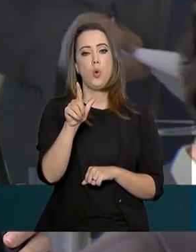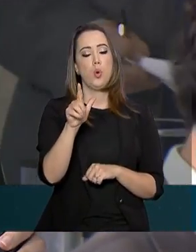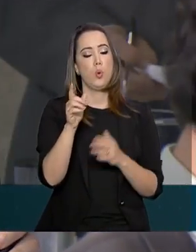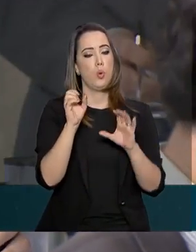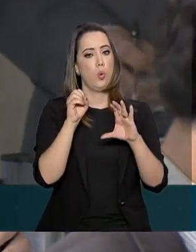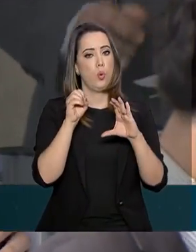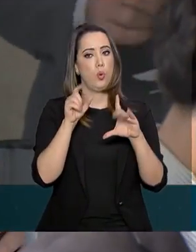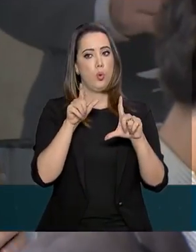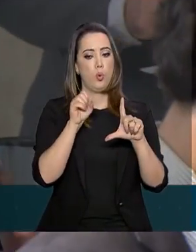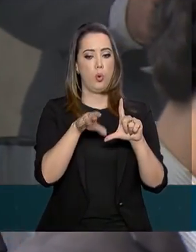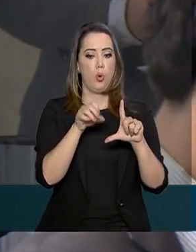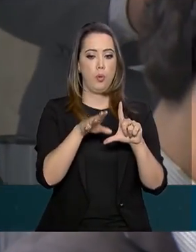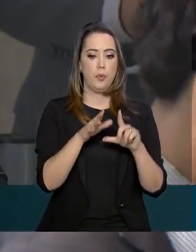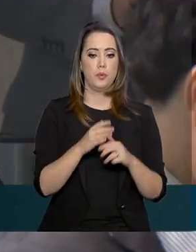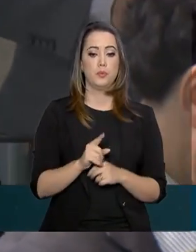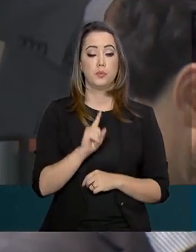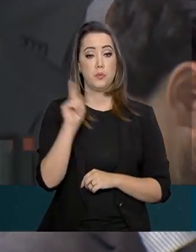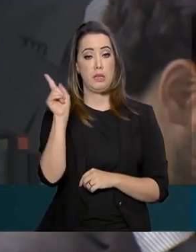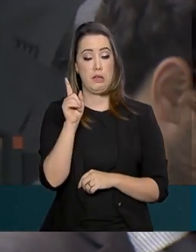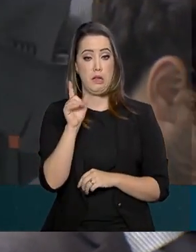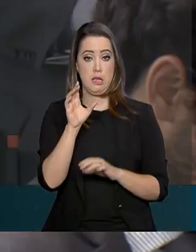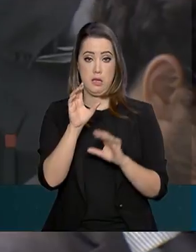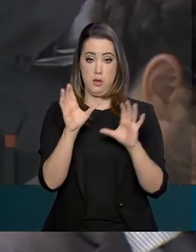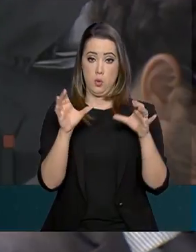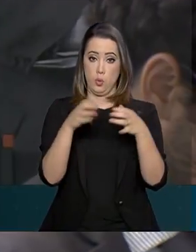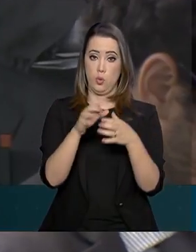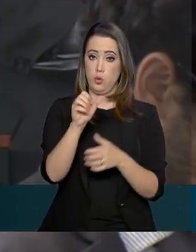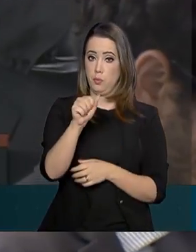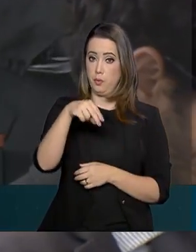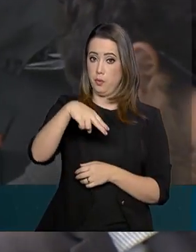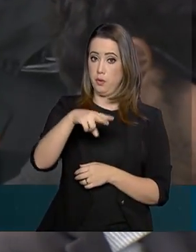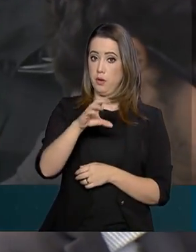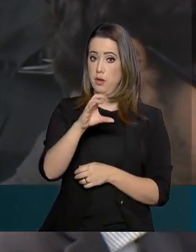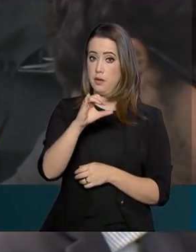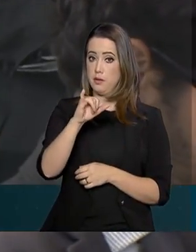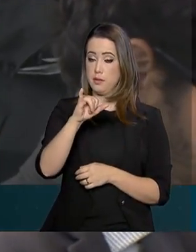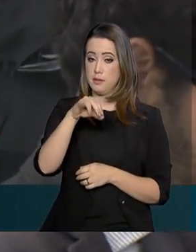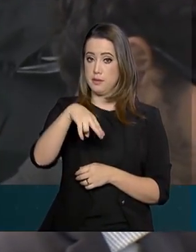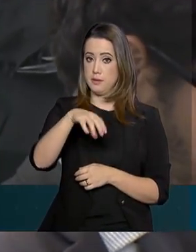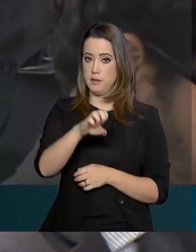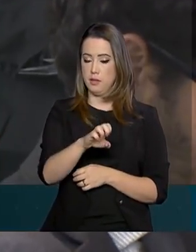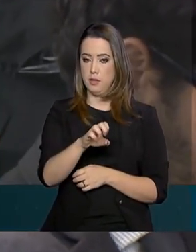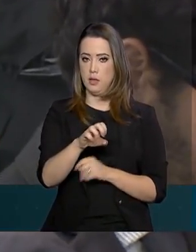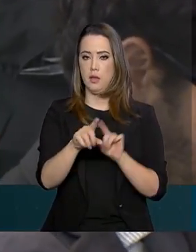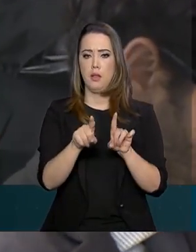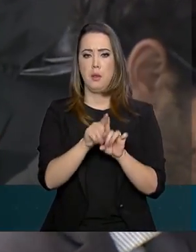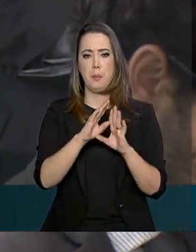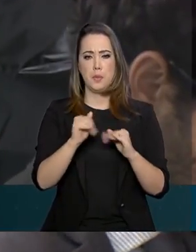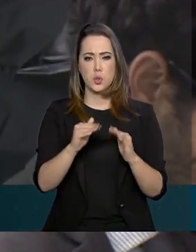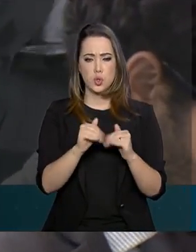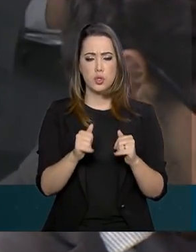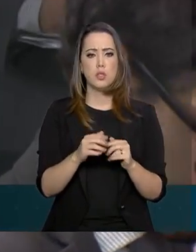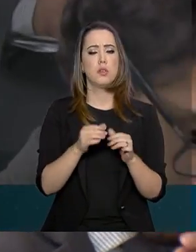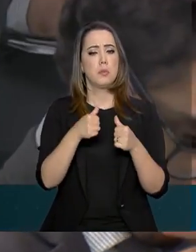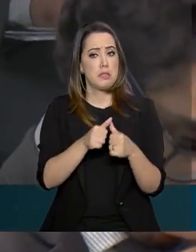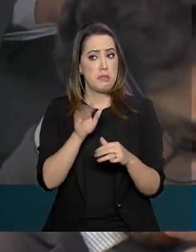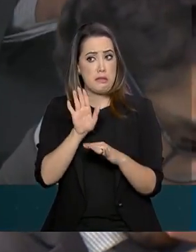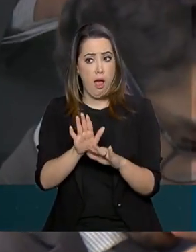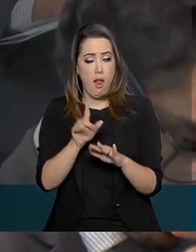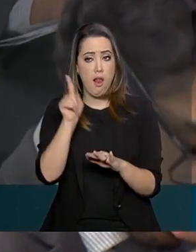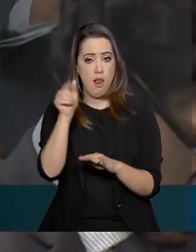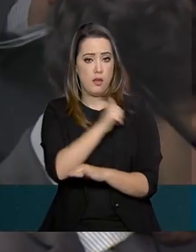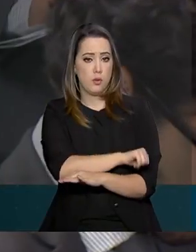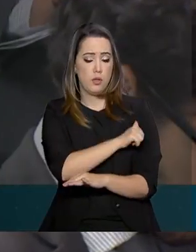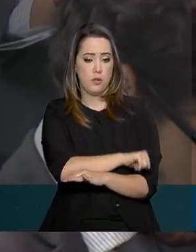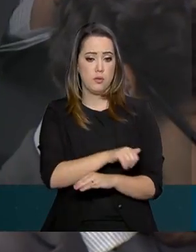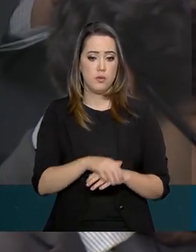pediu para os dois dias pra quem não significasse no rio de janeiro teve conversa com o presidente sobre isso como a guitarra